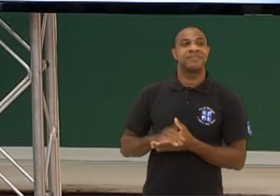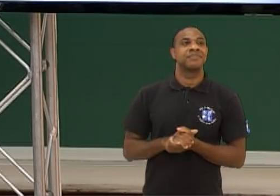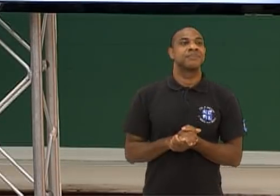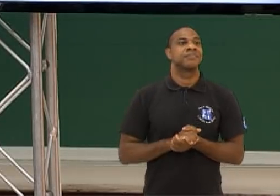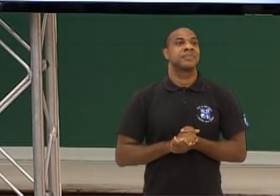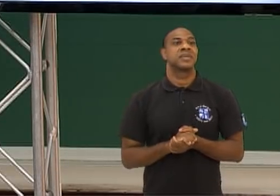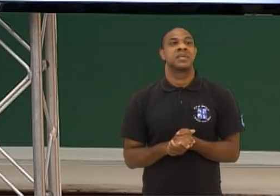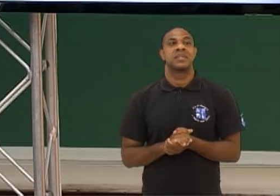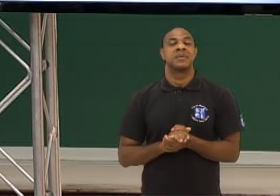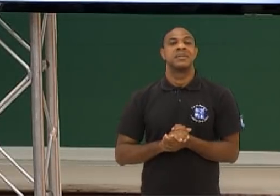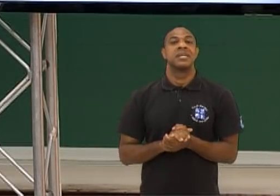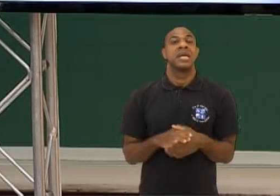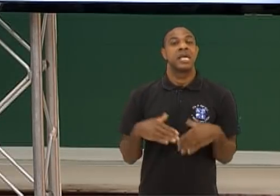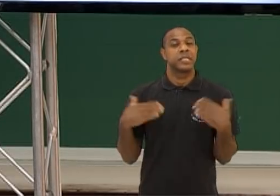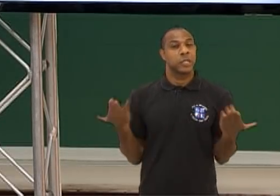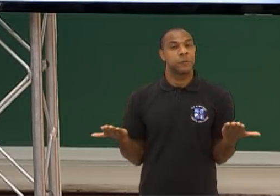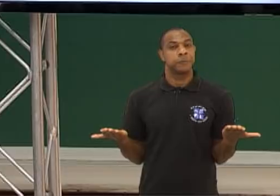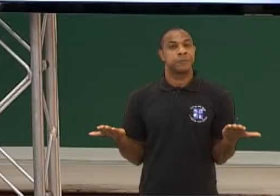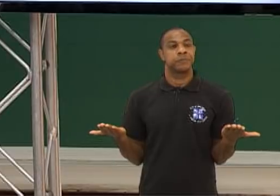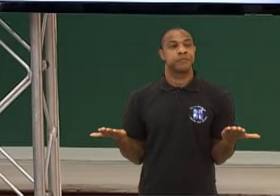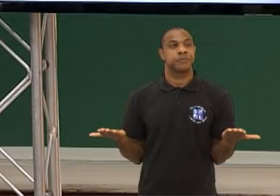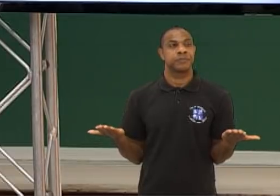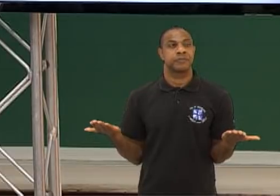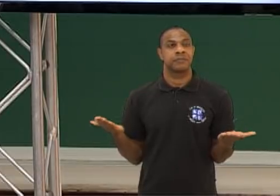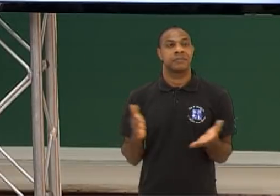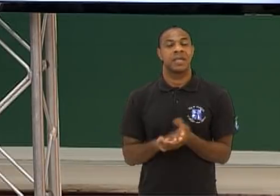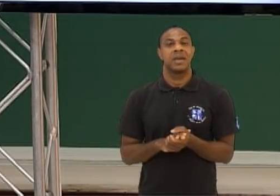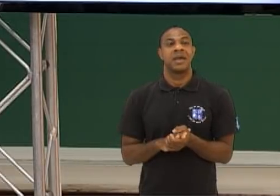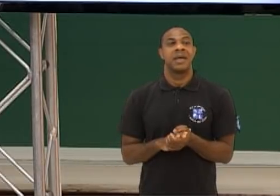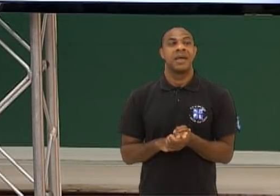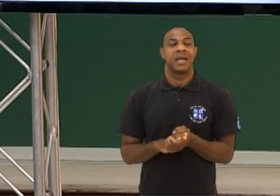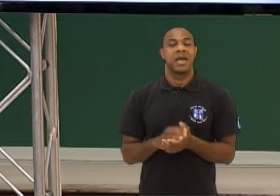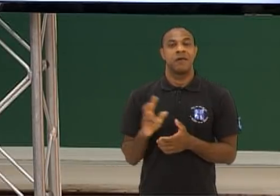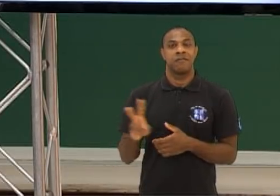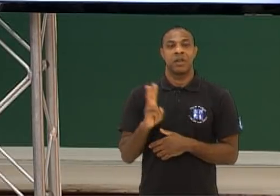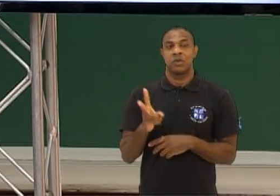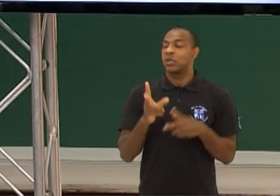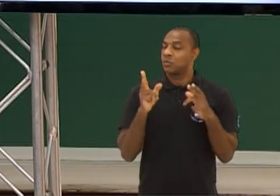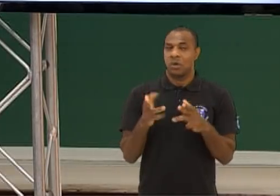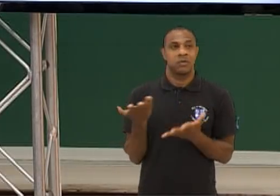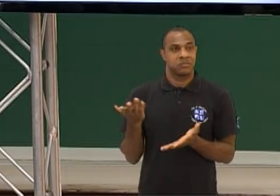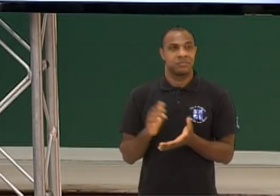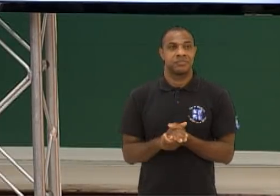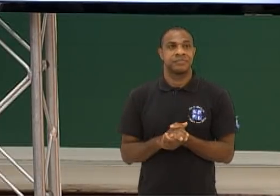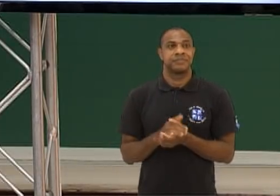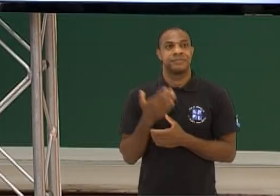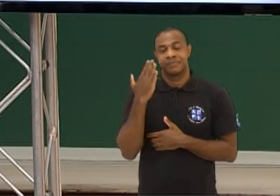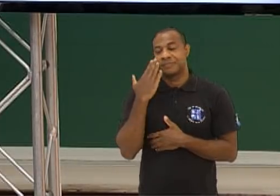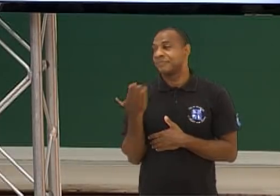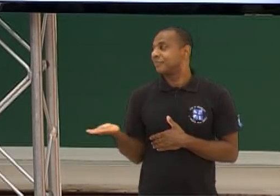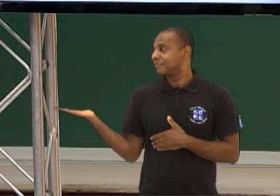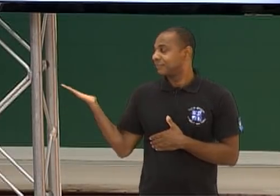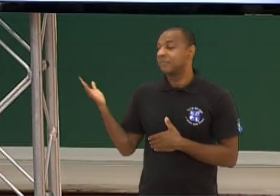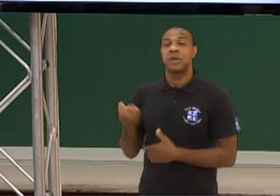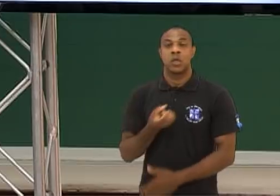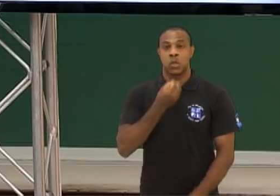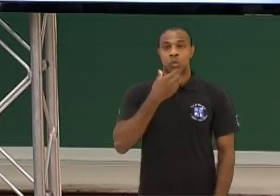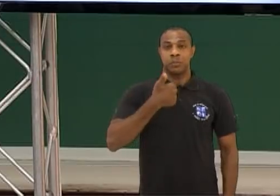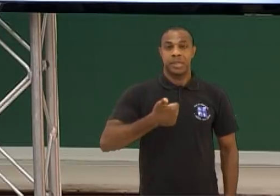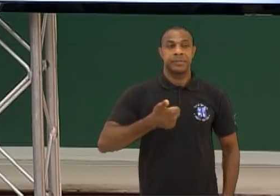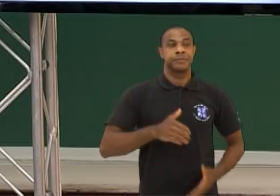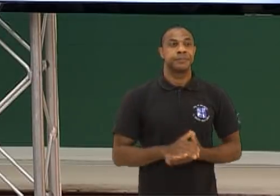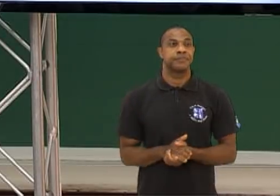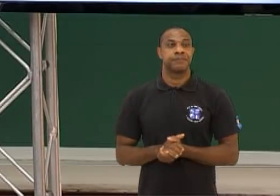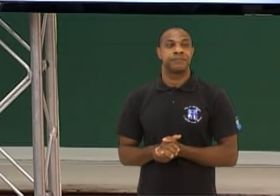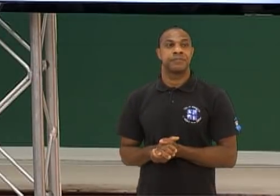o mesmo valor. São configurações diferentes, mas têm o mesmo valor, R$1. Então, tudo bem? Então,